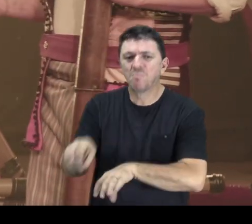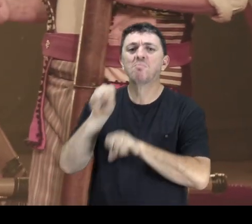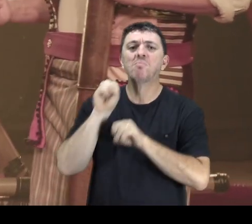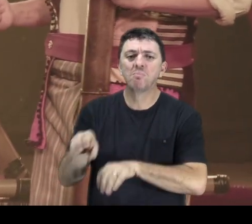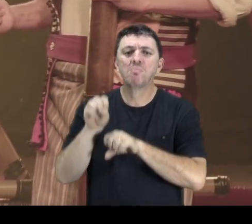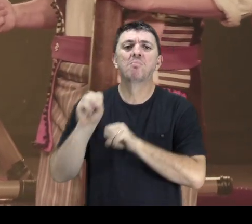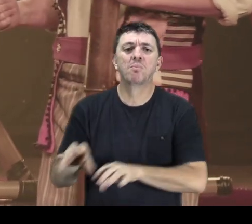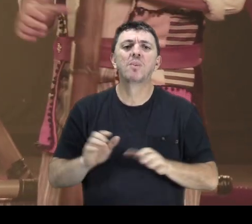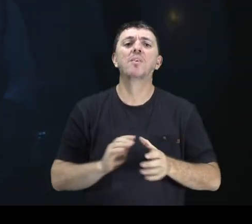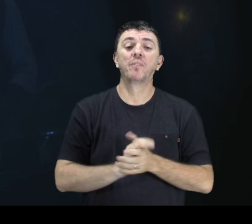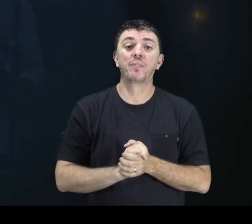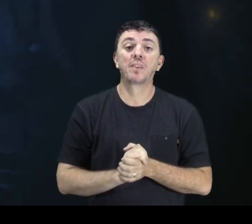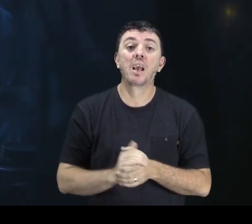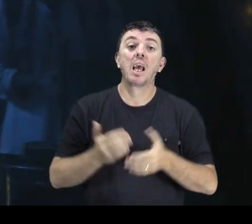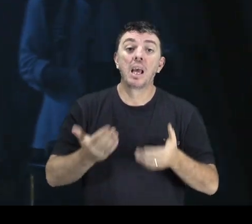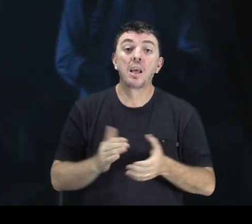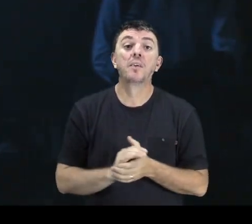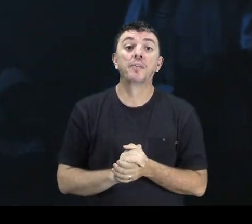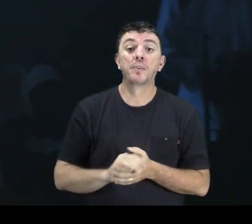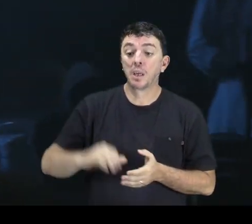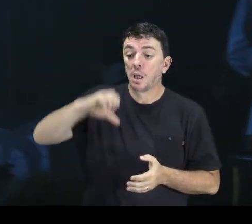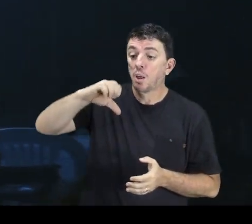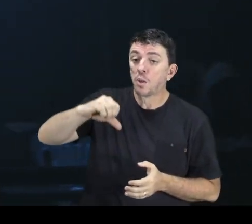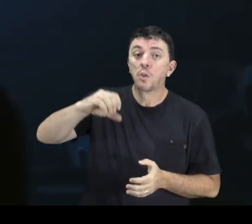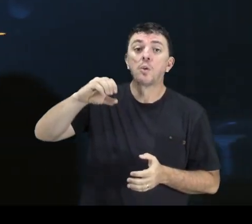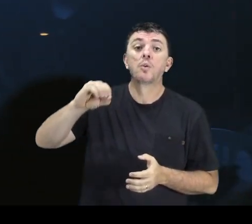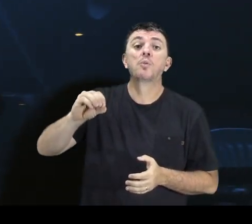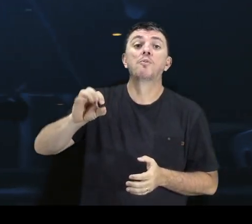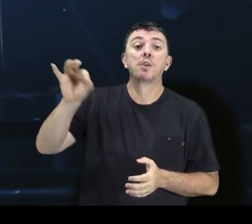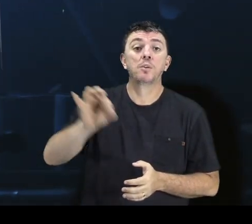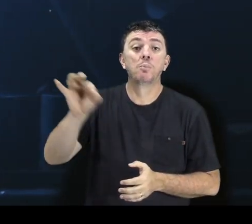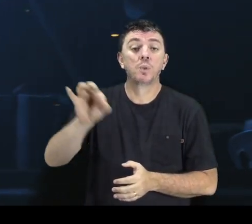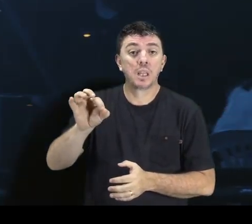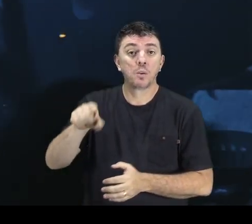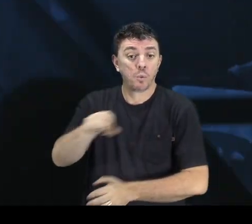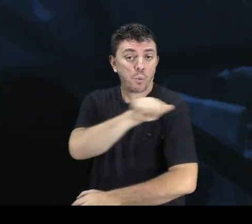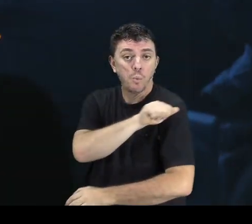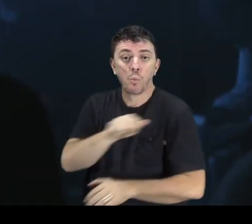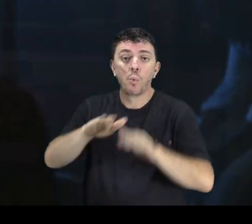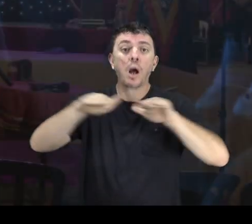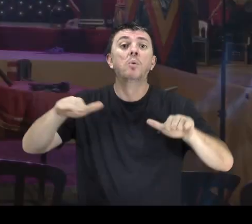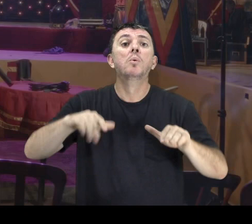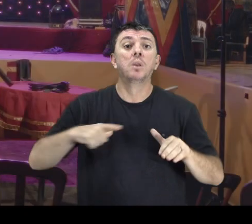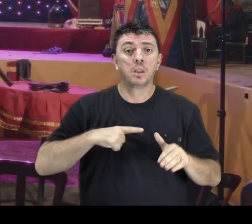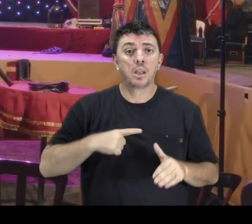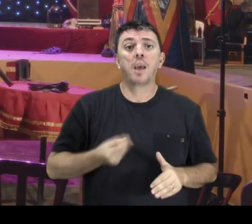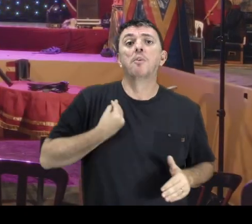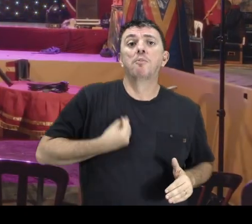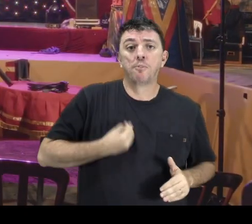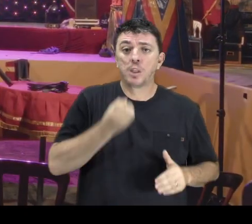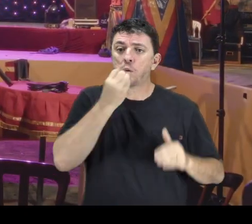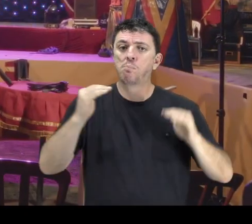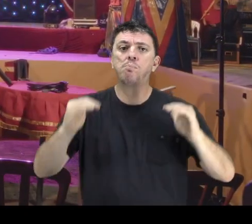assim, 90% dos alunos eram tudo de classe média alta. Então, era